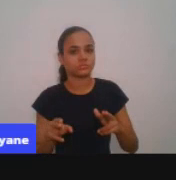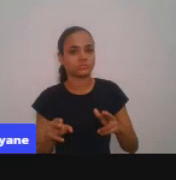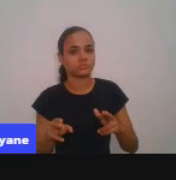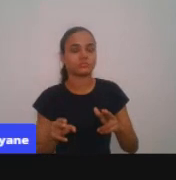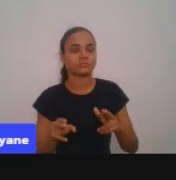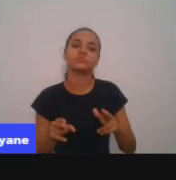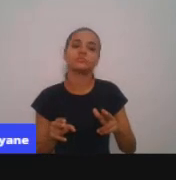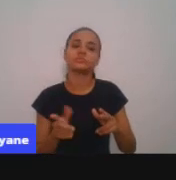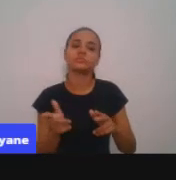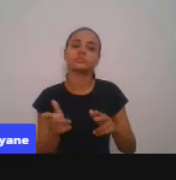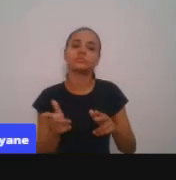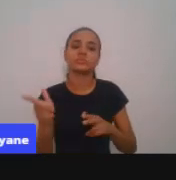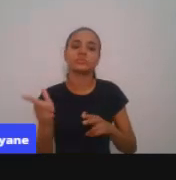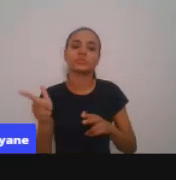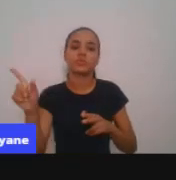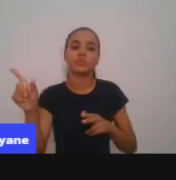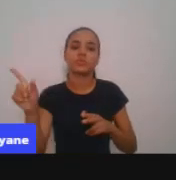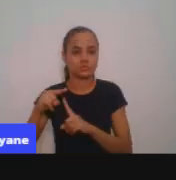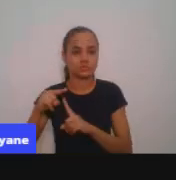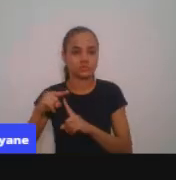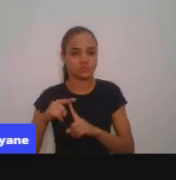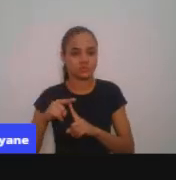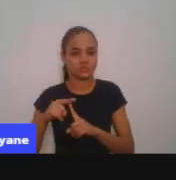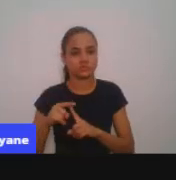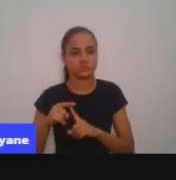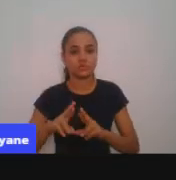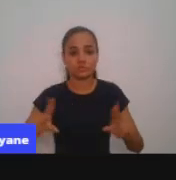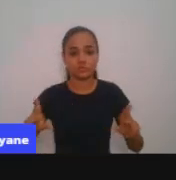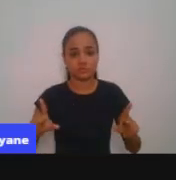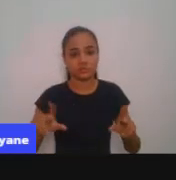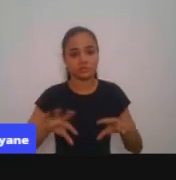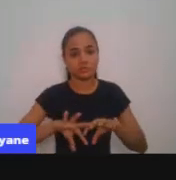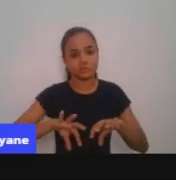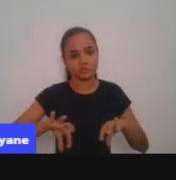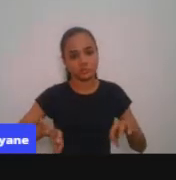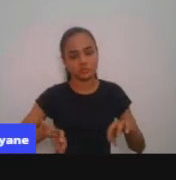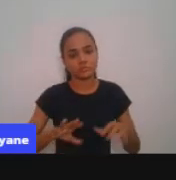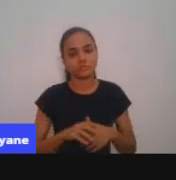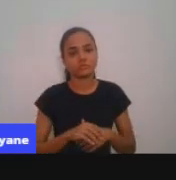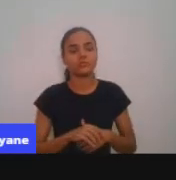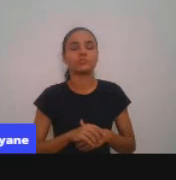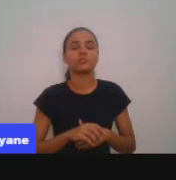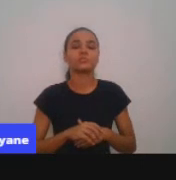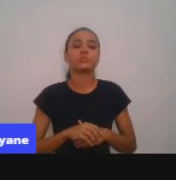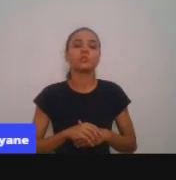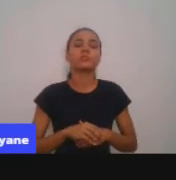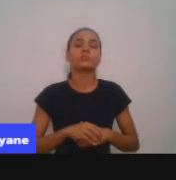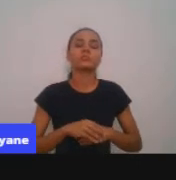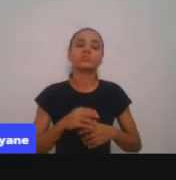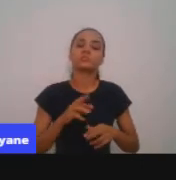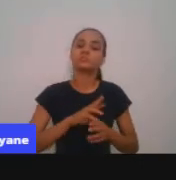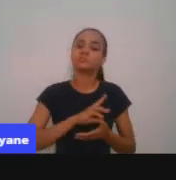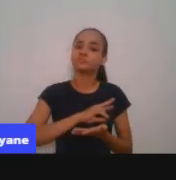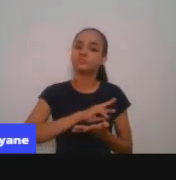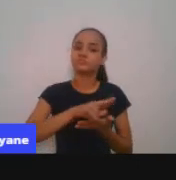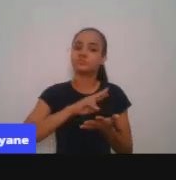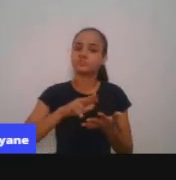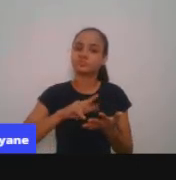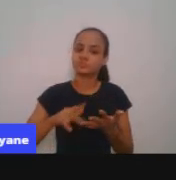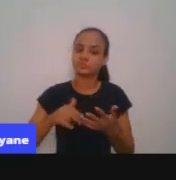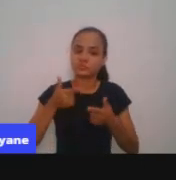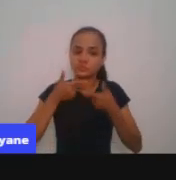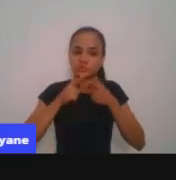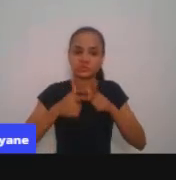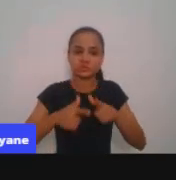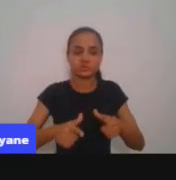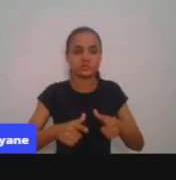E aí, nós não abrimos mão de pensar que são as interações, as brincadeiras, a diversidade de linguagens e a busca pela